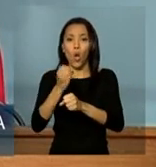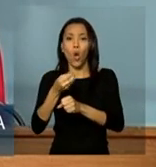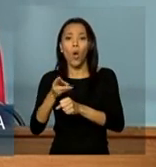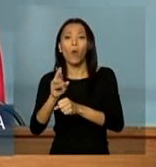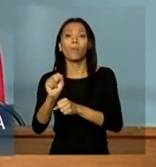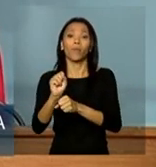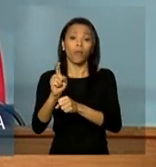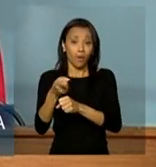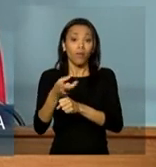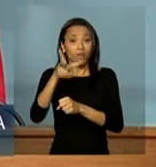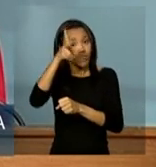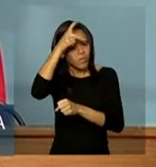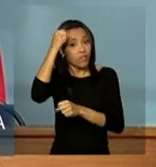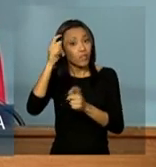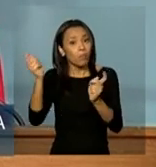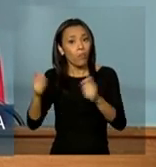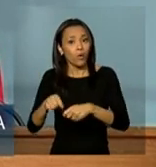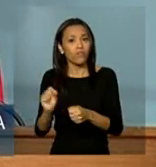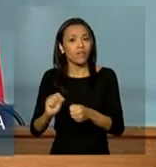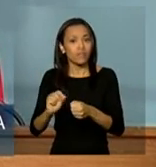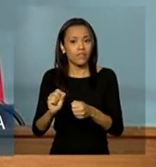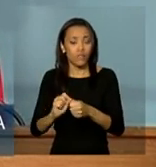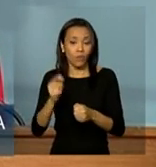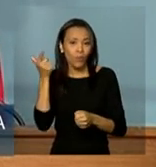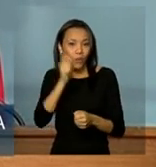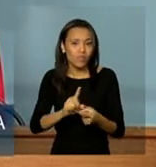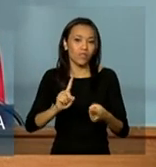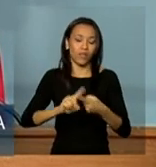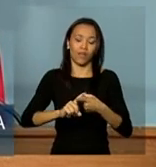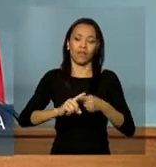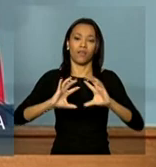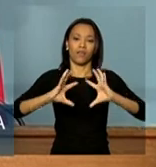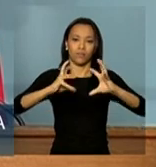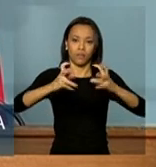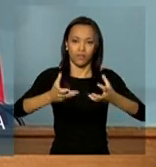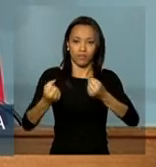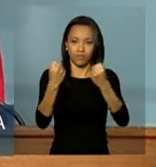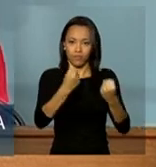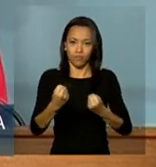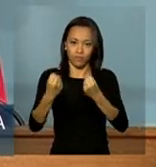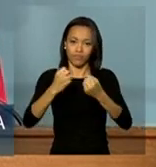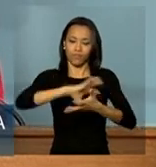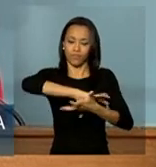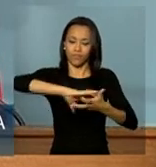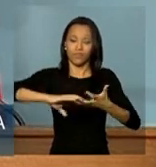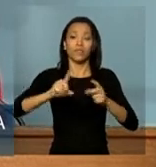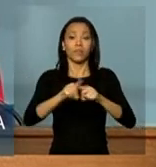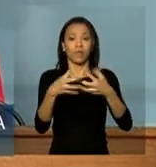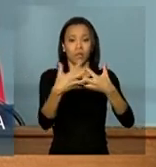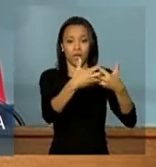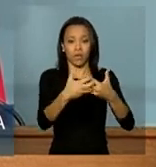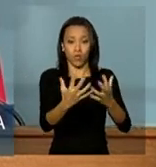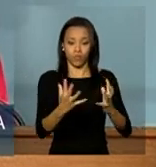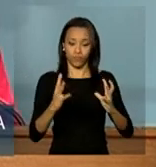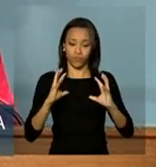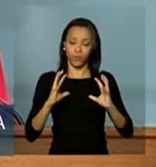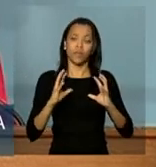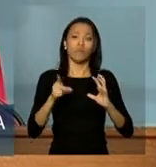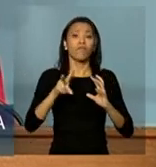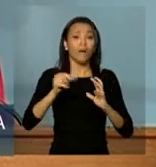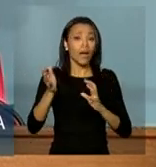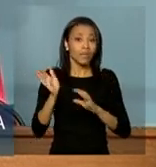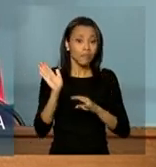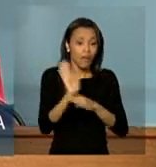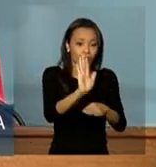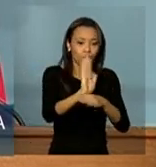fazer ao possuir esse kit de retroescavadeira, moto de nivelador e caminhão caçamba. São obras que